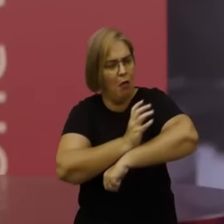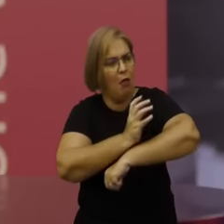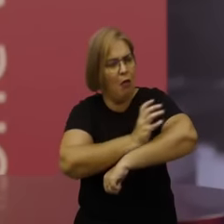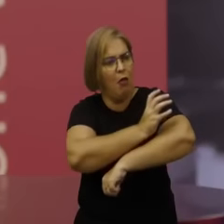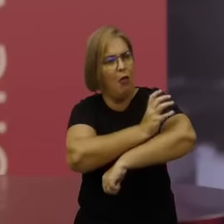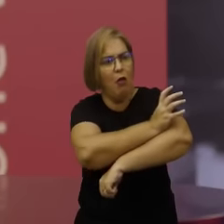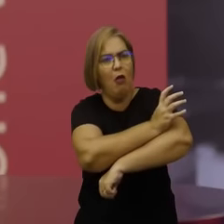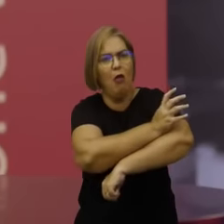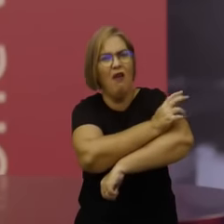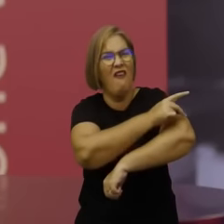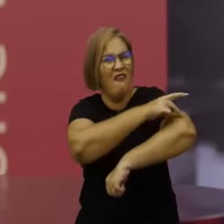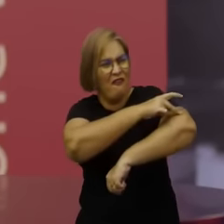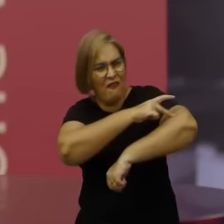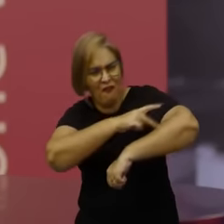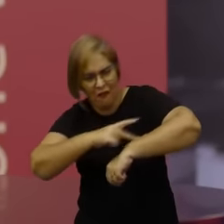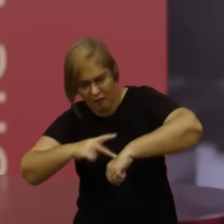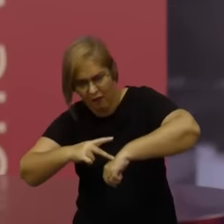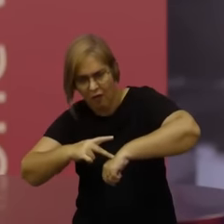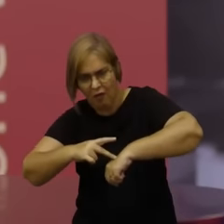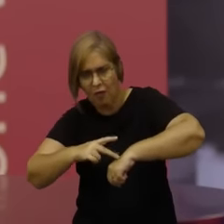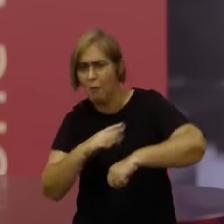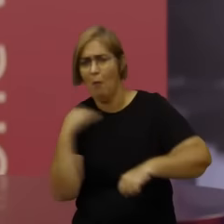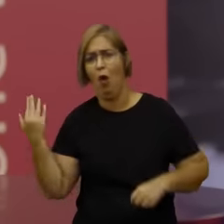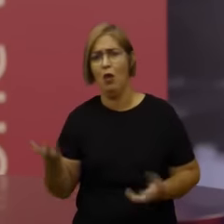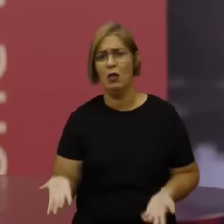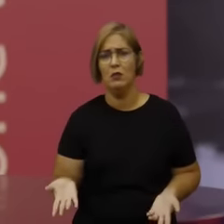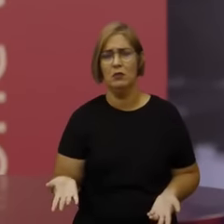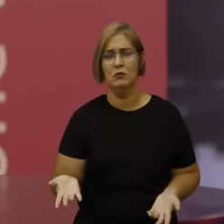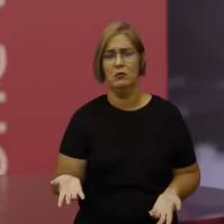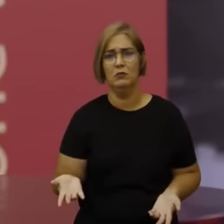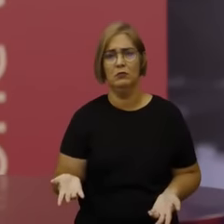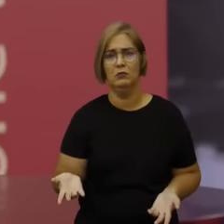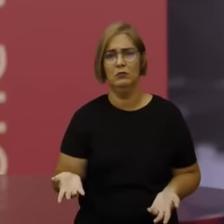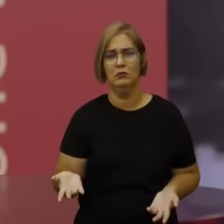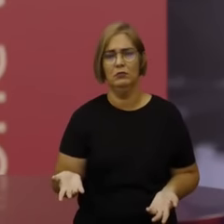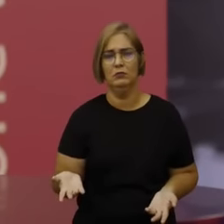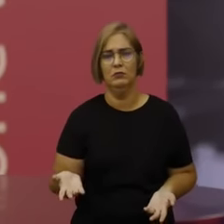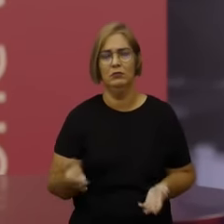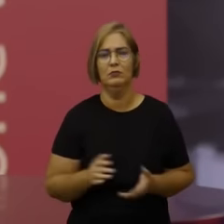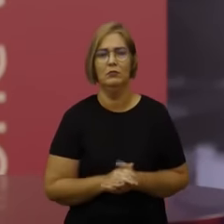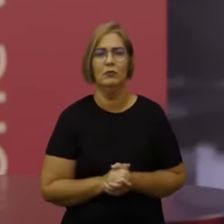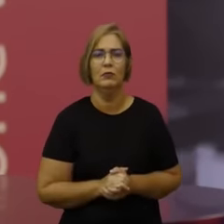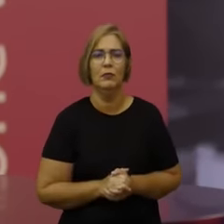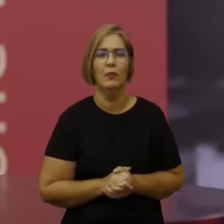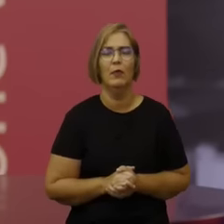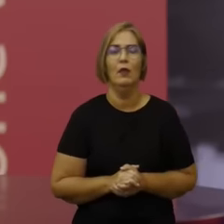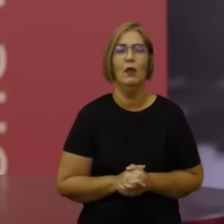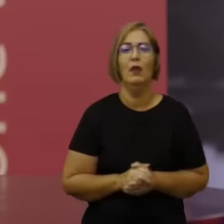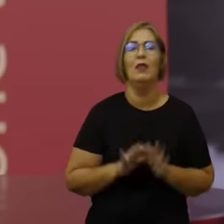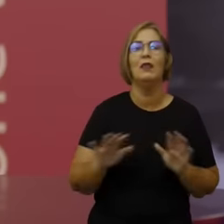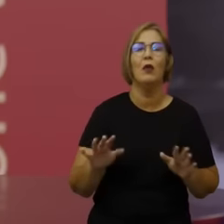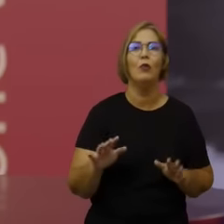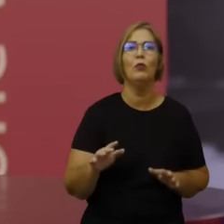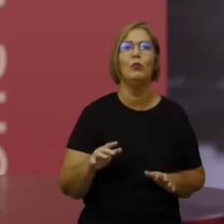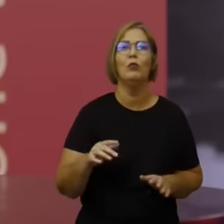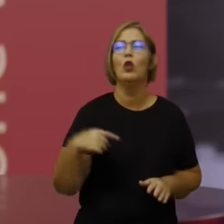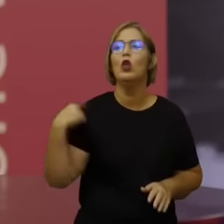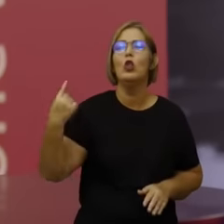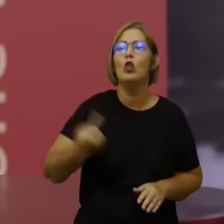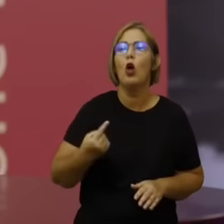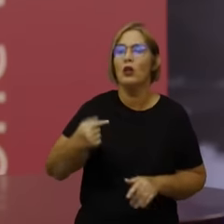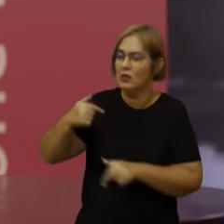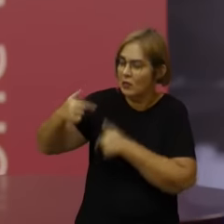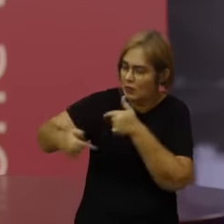não é? Nós morremos. Não importa o que nós façamos, certo? Eh, nós não podemos